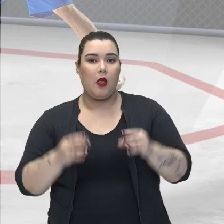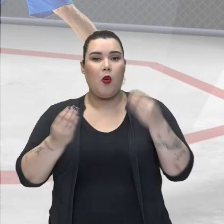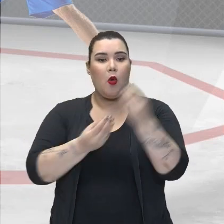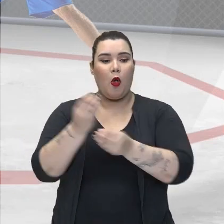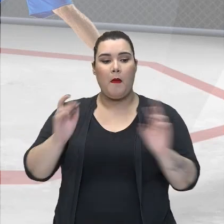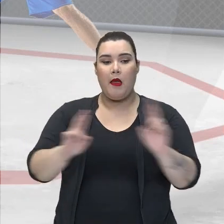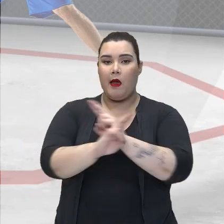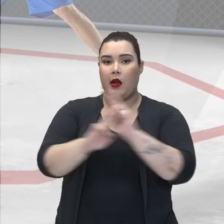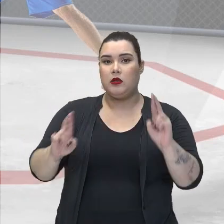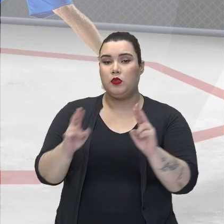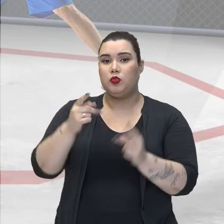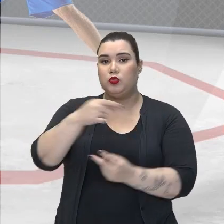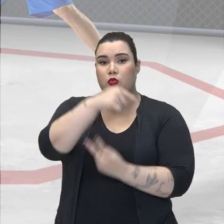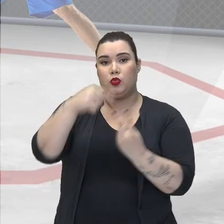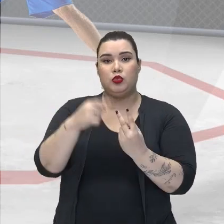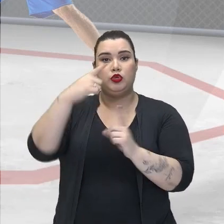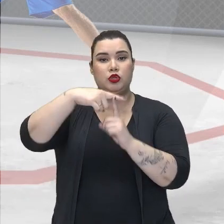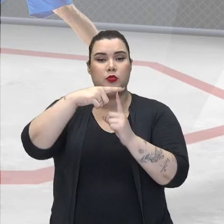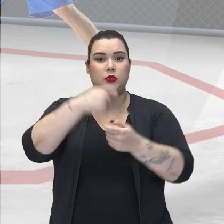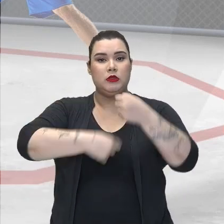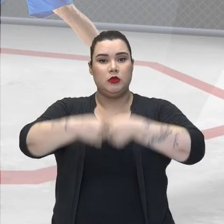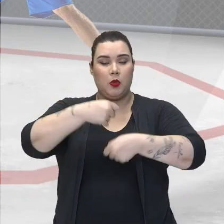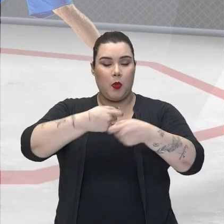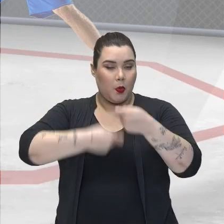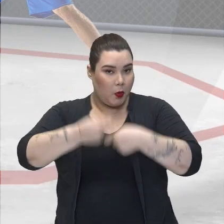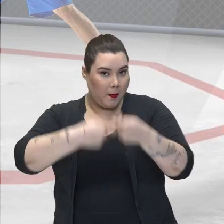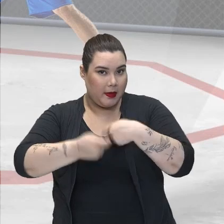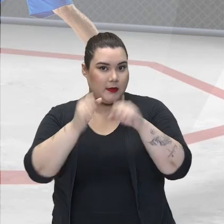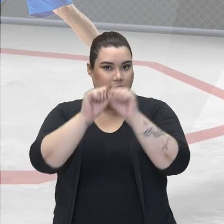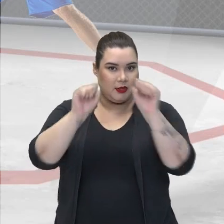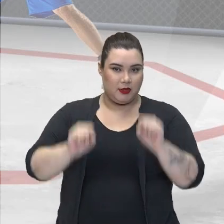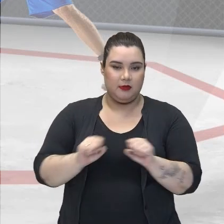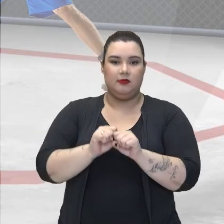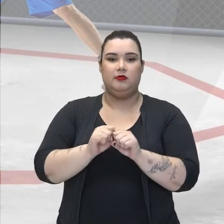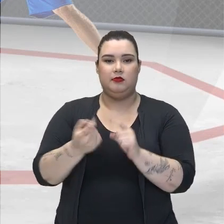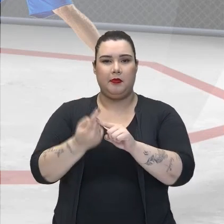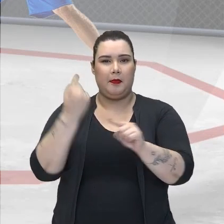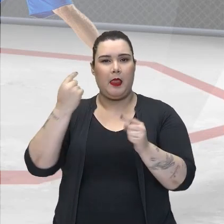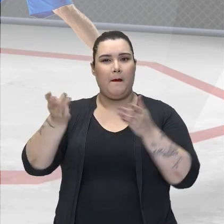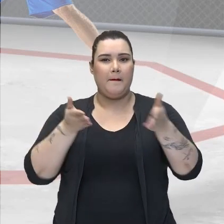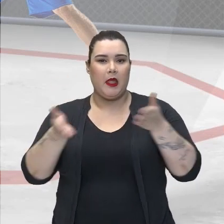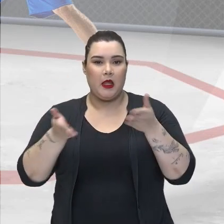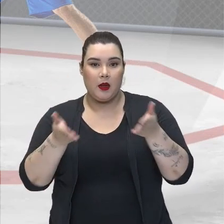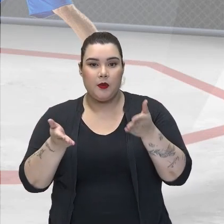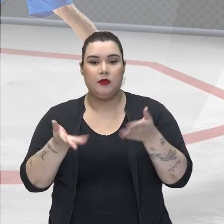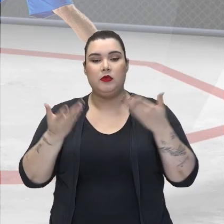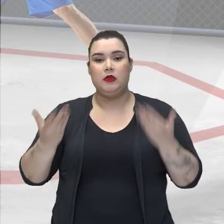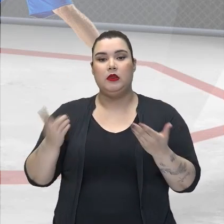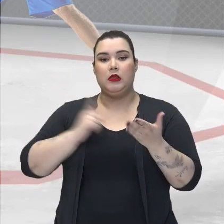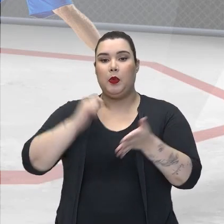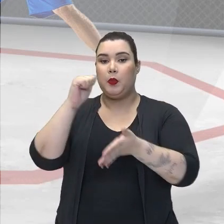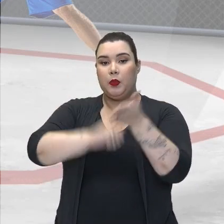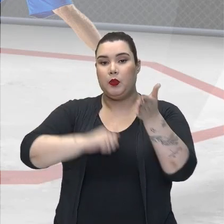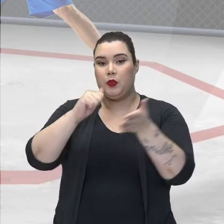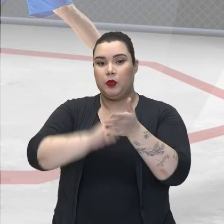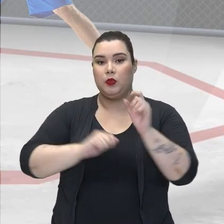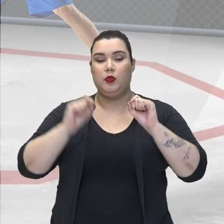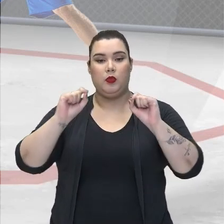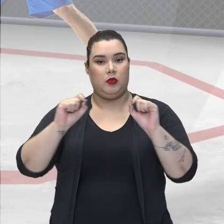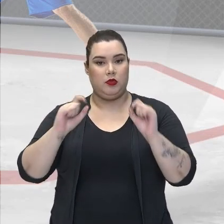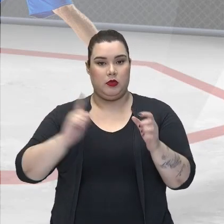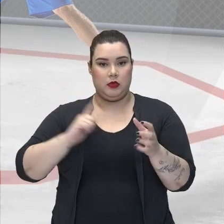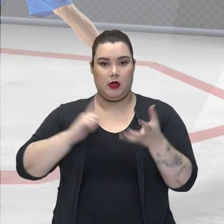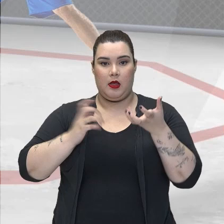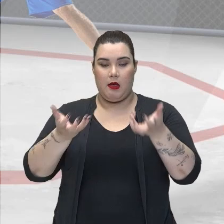sistemas econômicos que, durante um período da nossa história, conhecido como Guerra Fria, lutaram pela hegemonia e